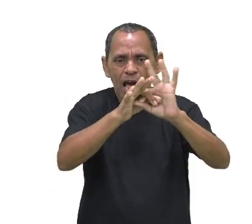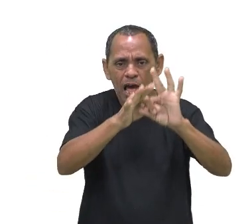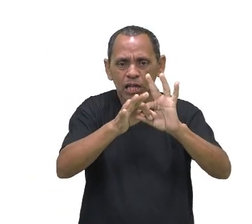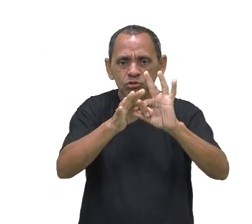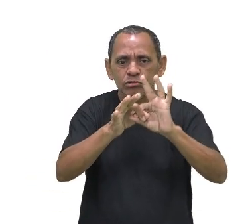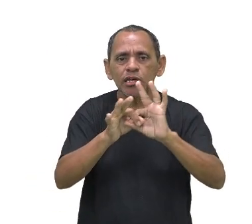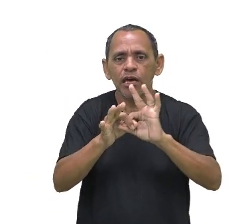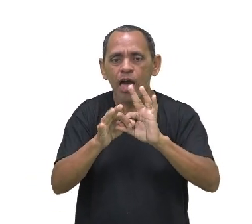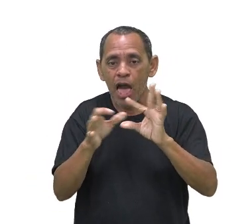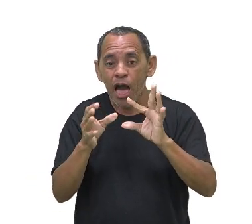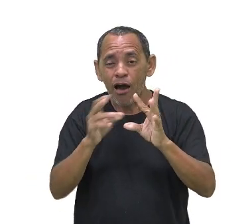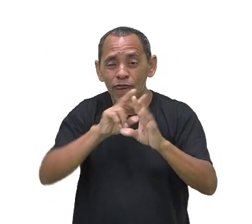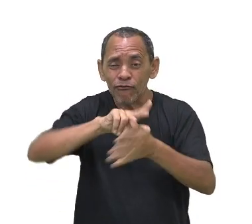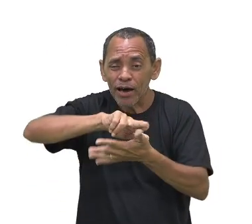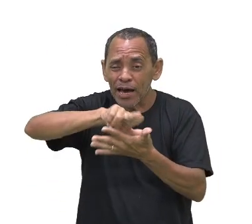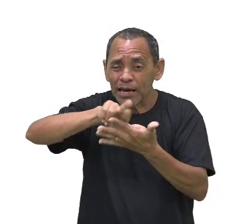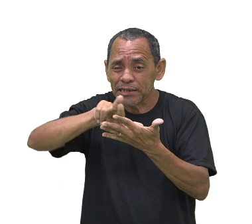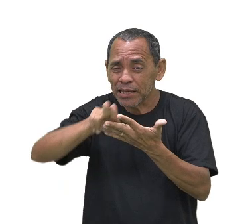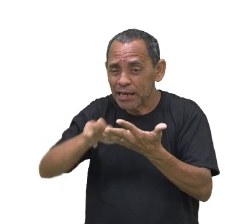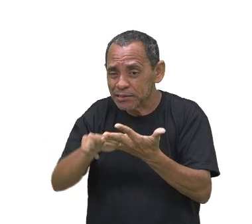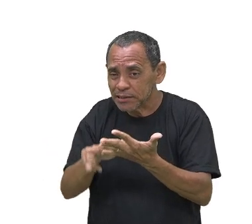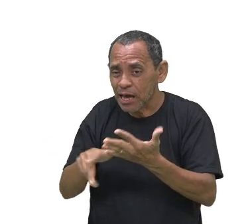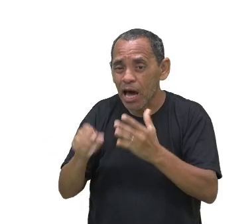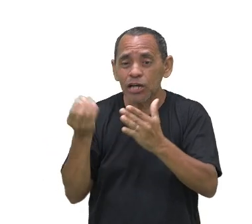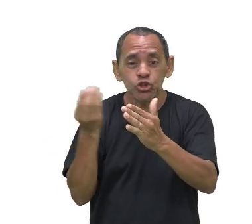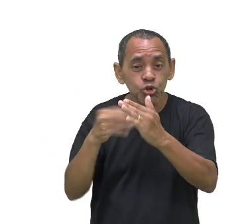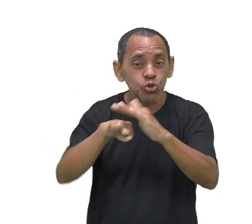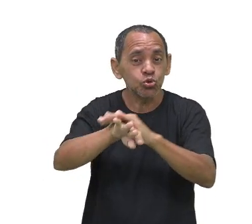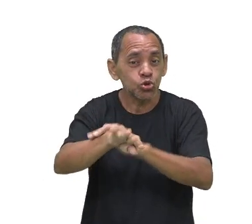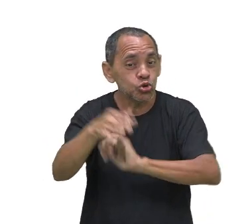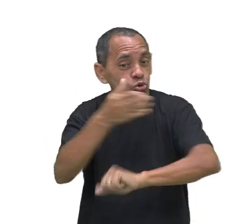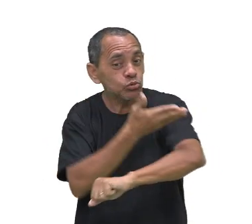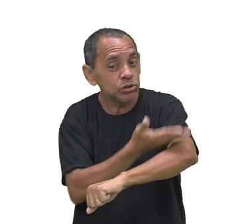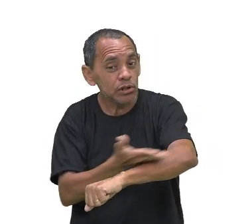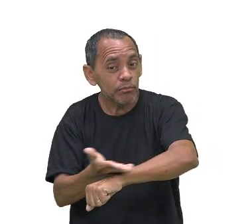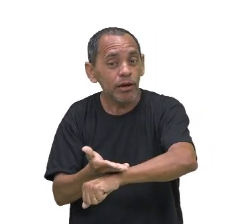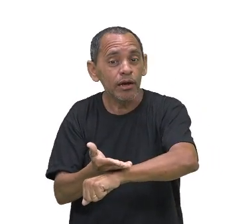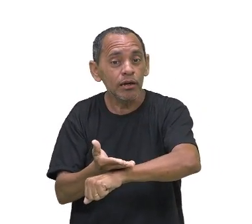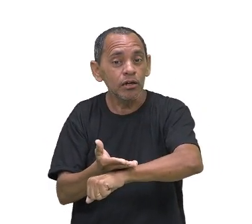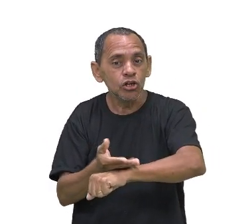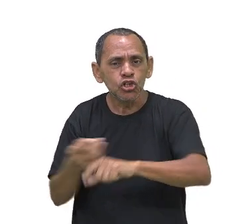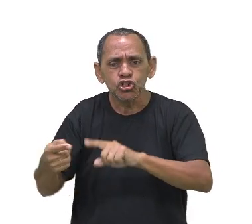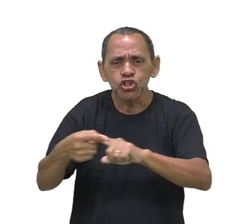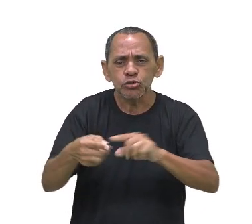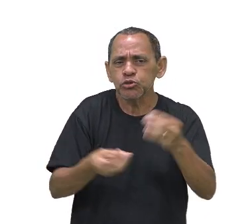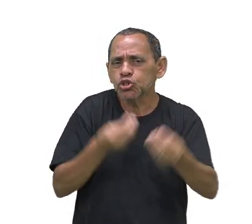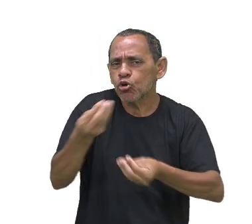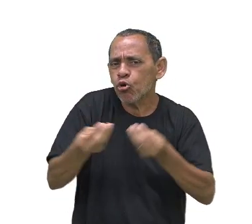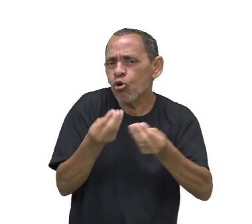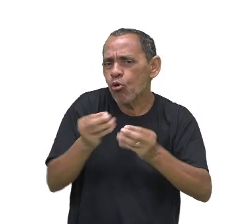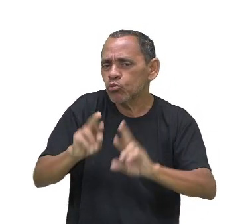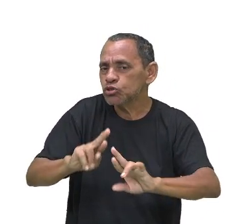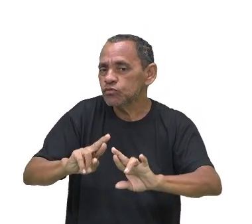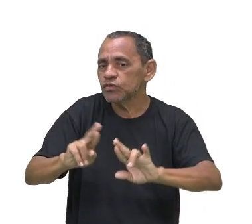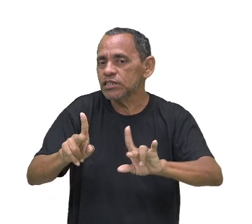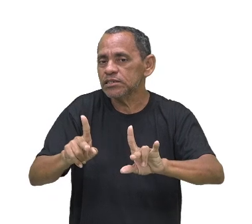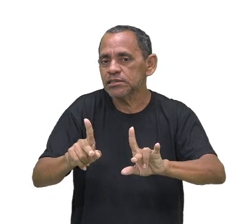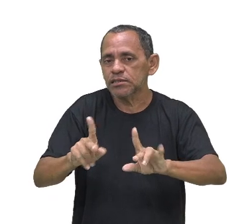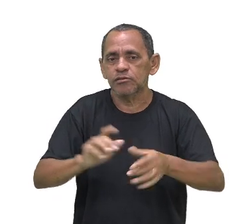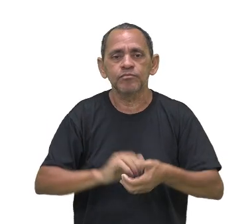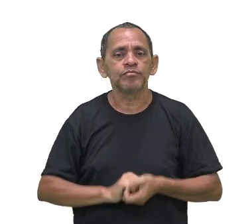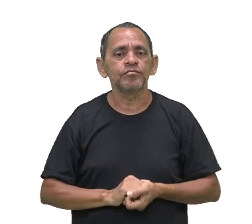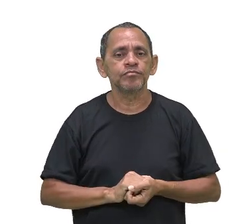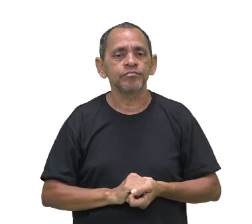expressão, à variedade dos costumes e às maneiras de diferenciação. De